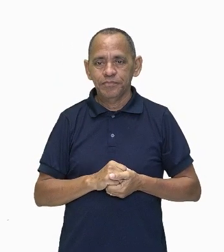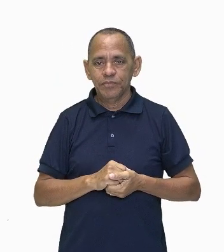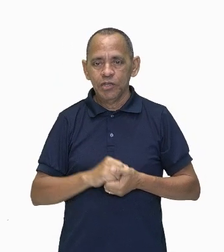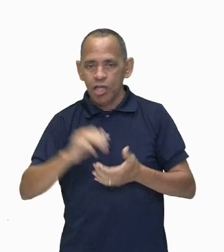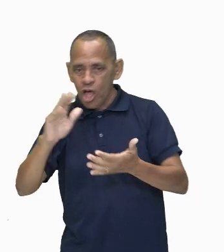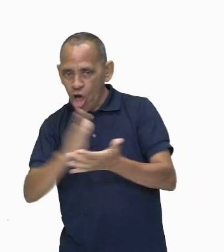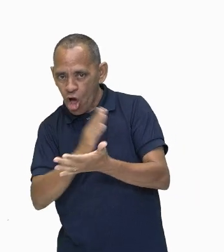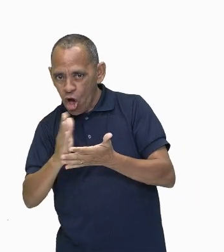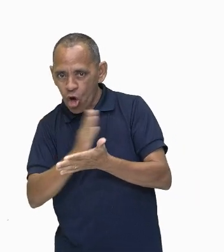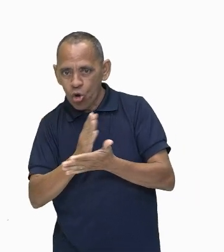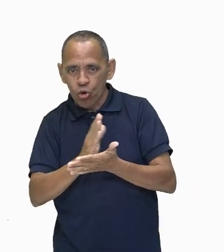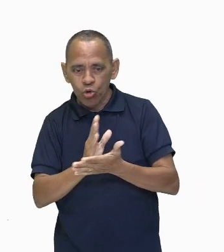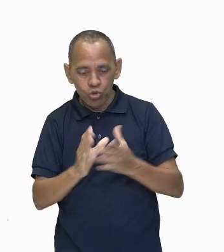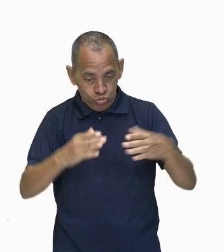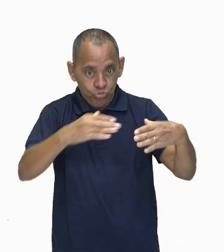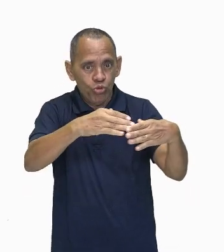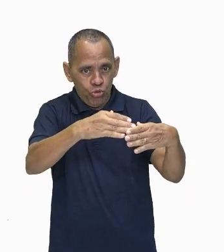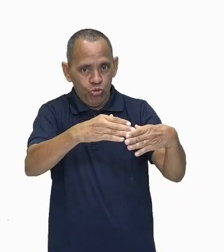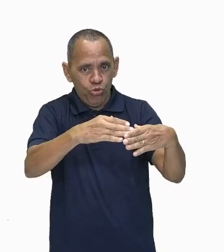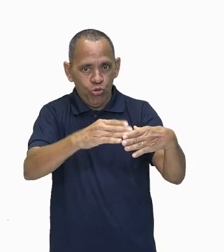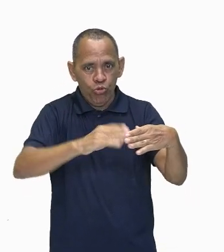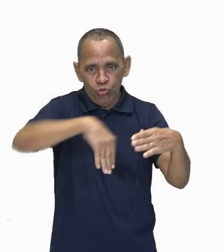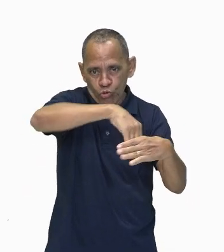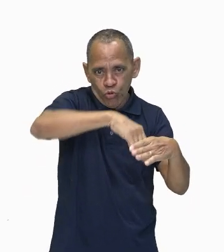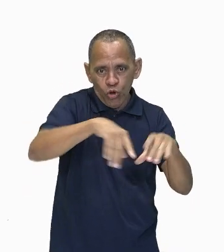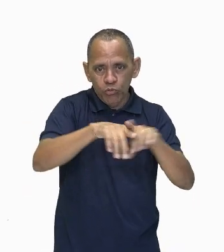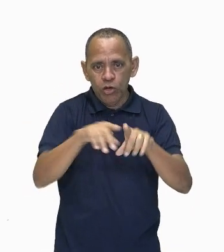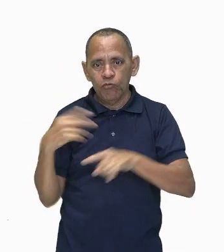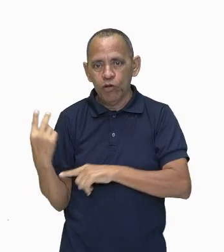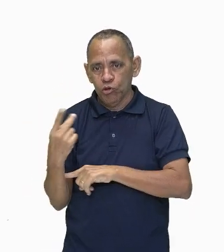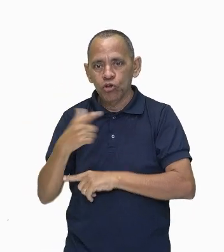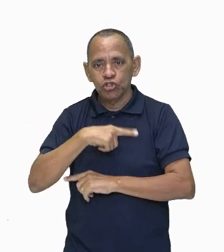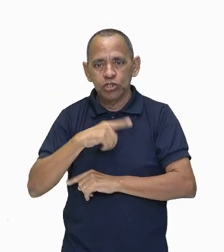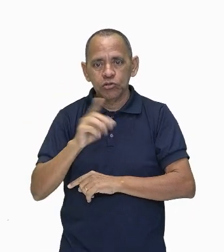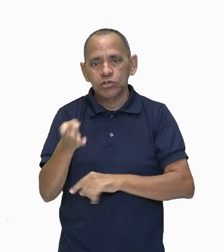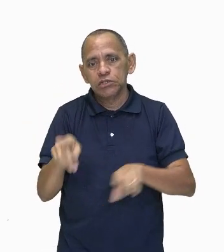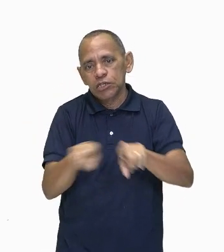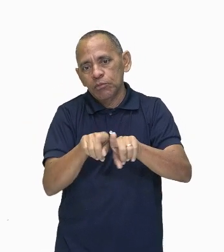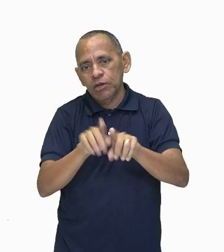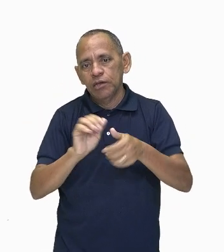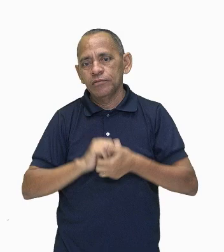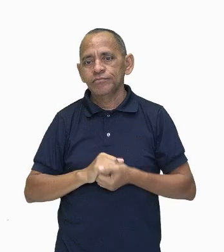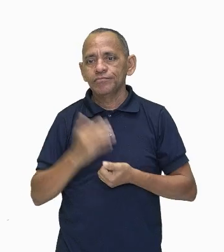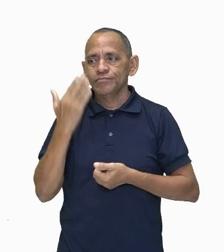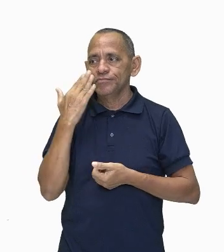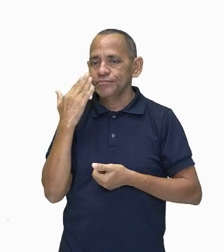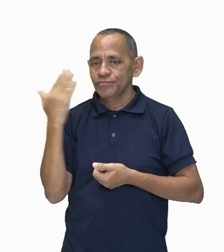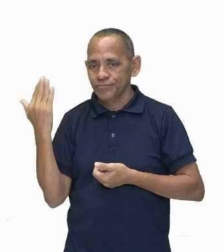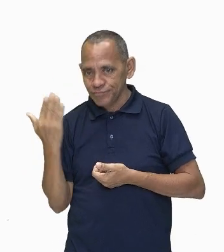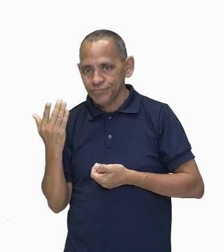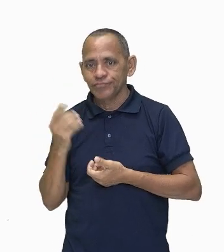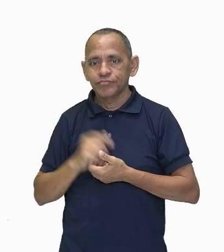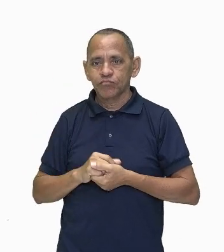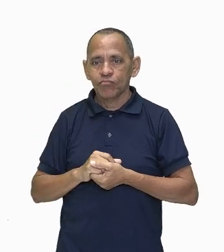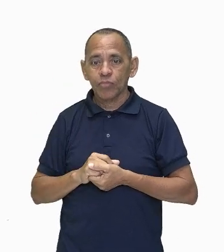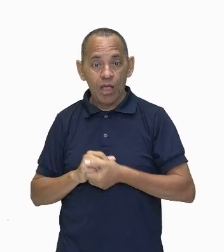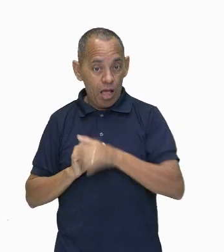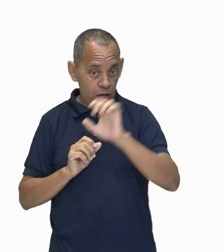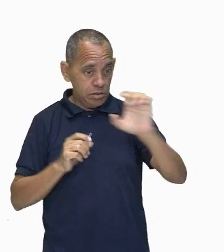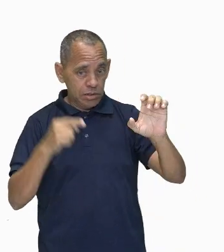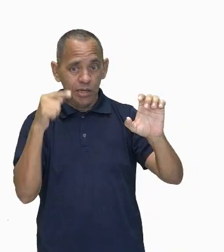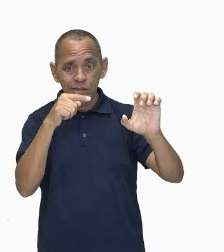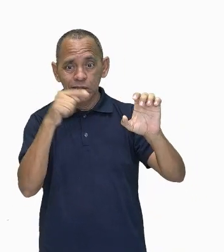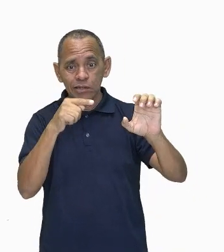alguns times de futebol, né? E alguns valores que nós temos ali à esquerda, né? Esses valores à